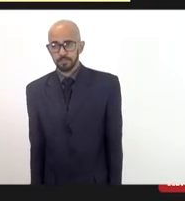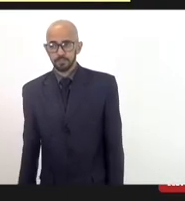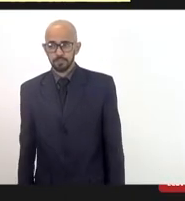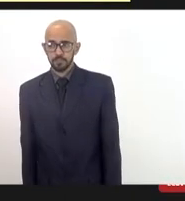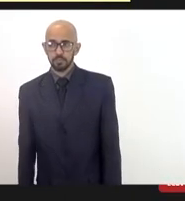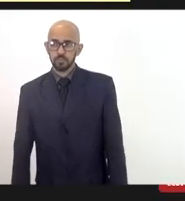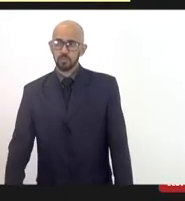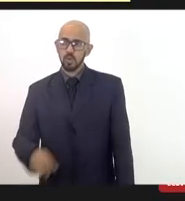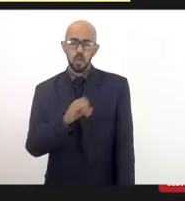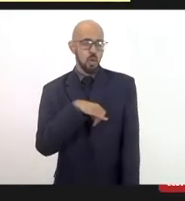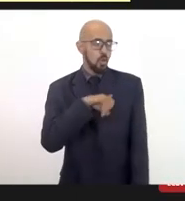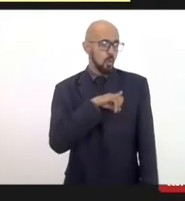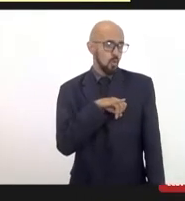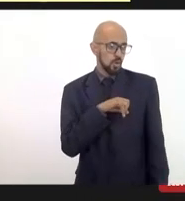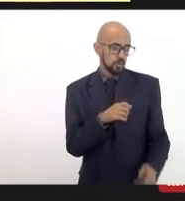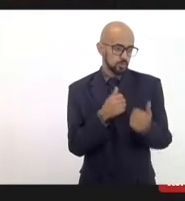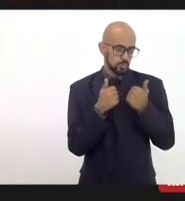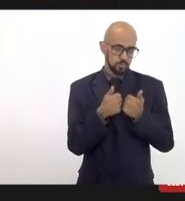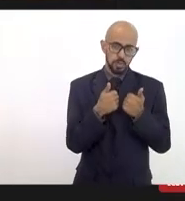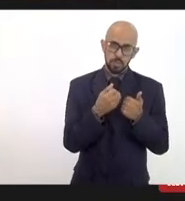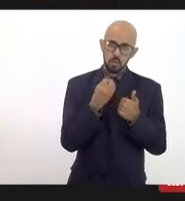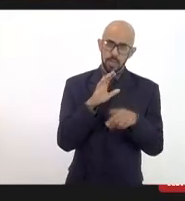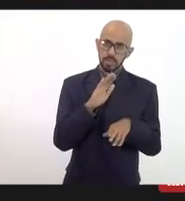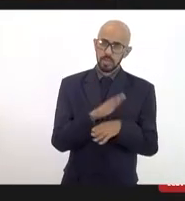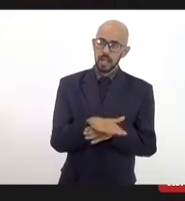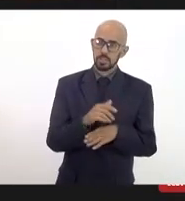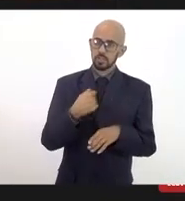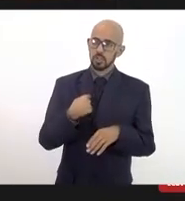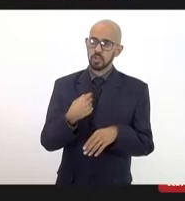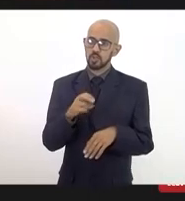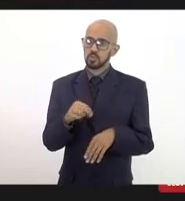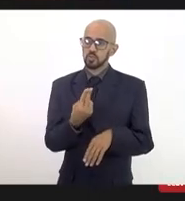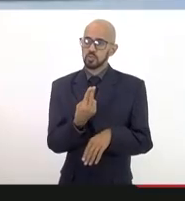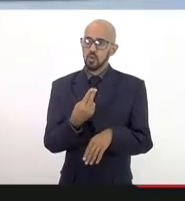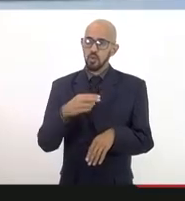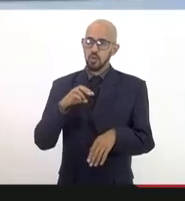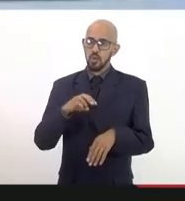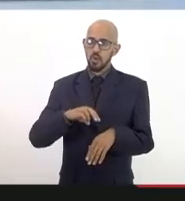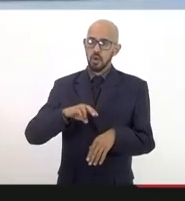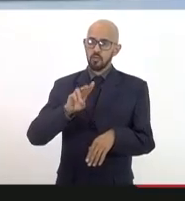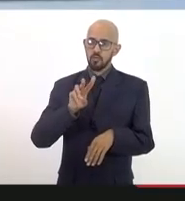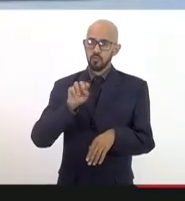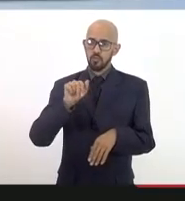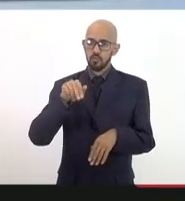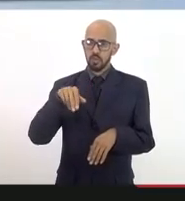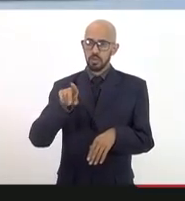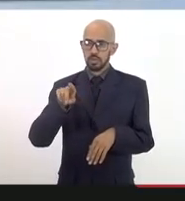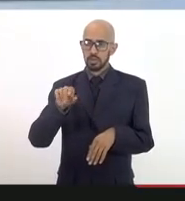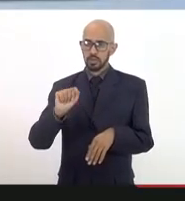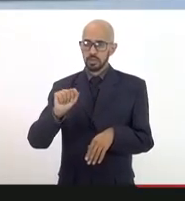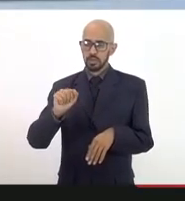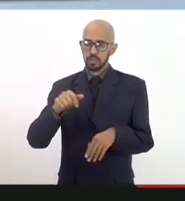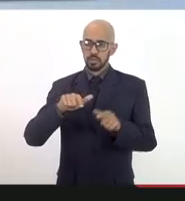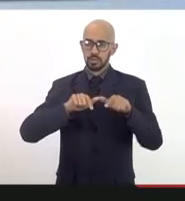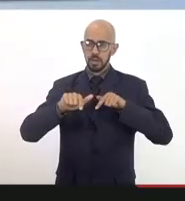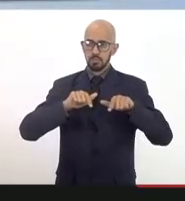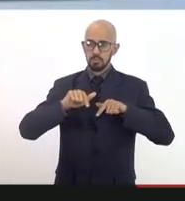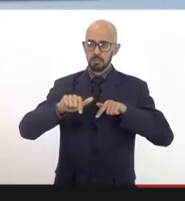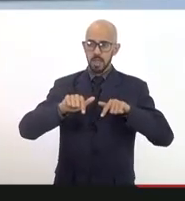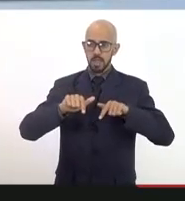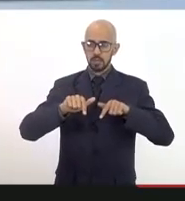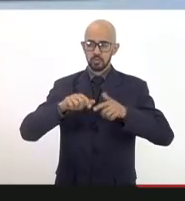Olá, pessoal, boa tarde. Eu sou a Wanda Guimarães, sou do SEDAP, Centro de Promoção da Saúde, e estou